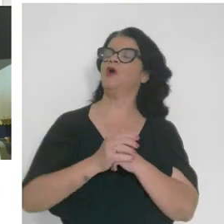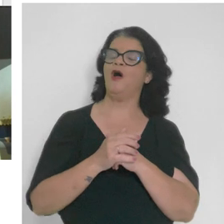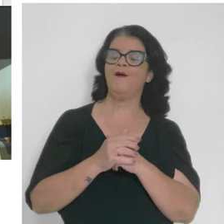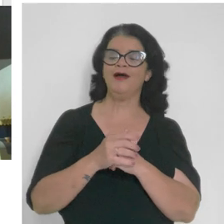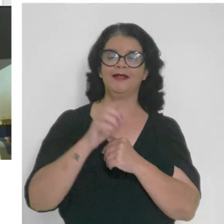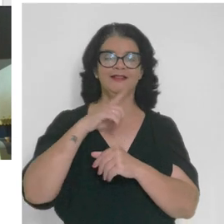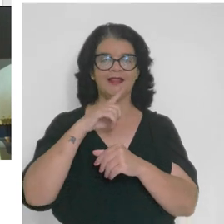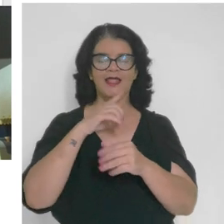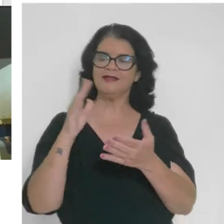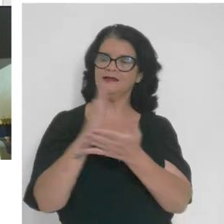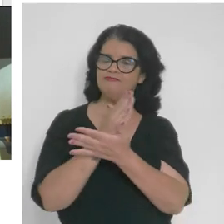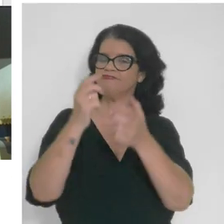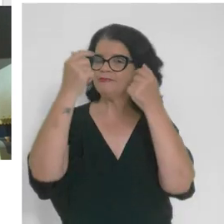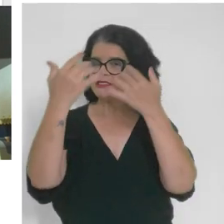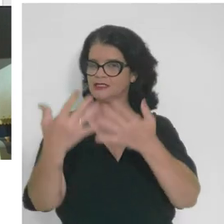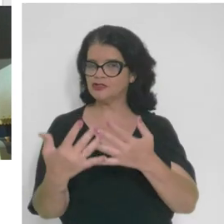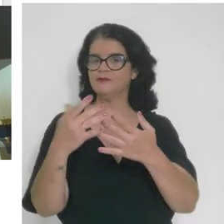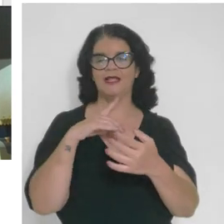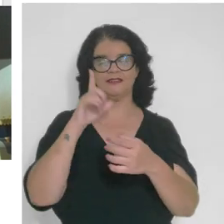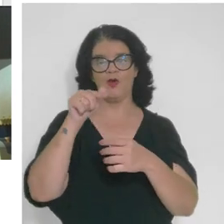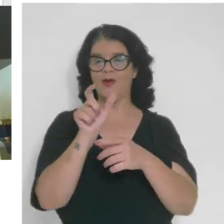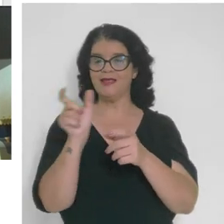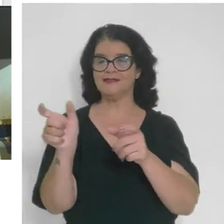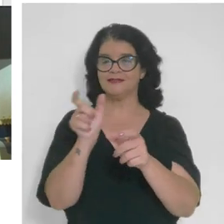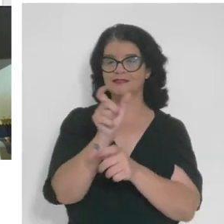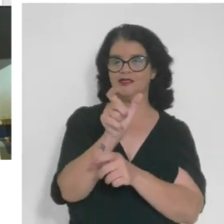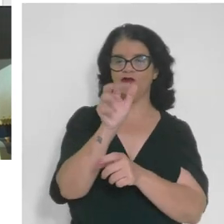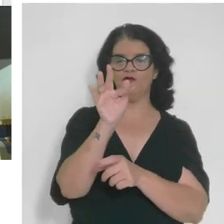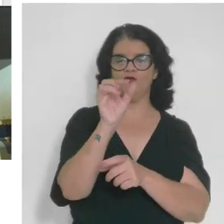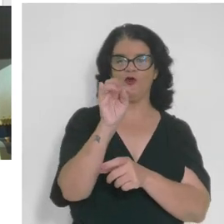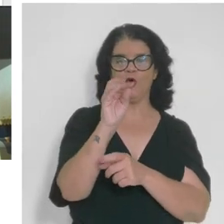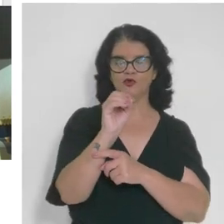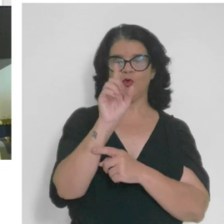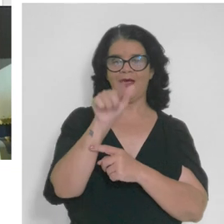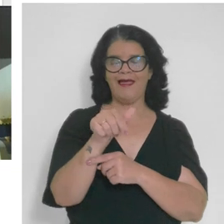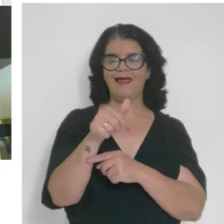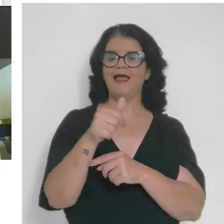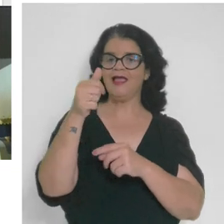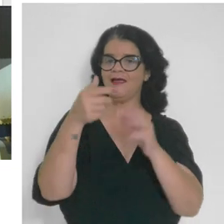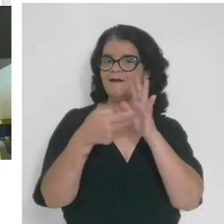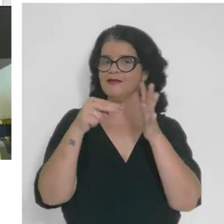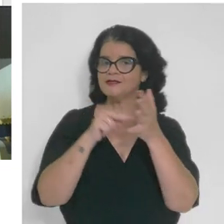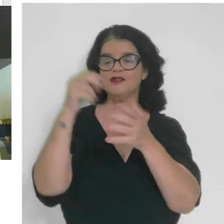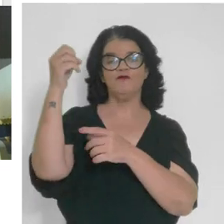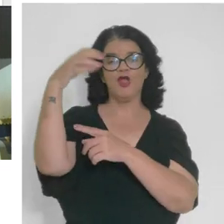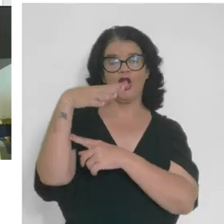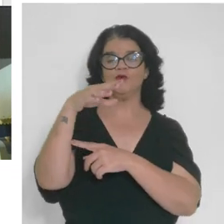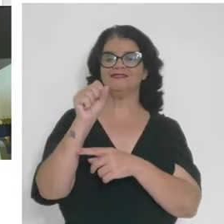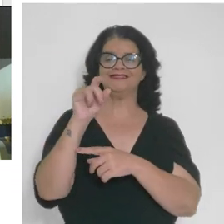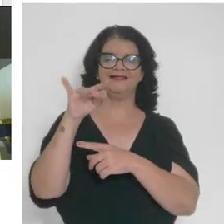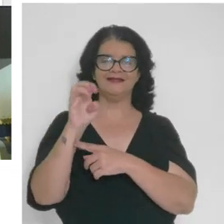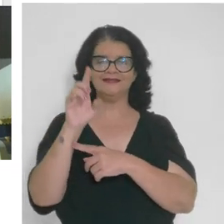têm uma certa explicação, né? Esse prefixo foto, né, é um prefixo que indica luz, né? E